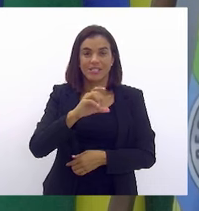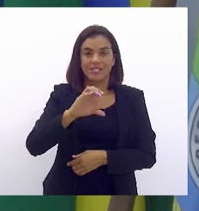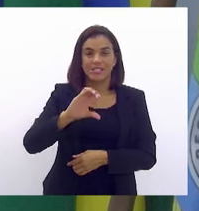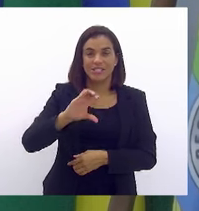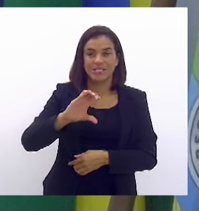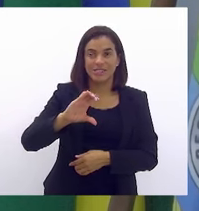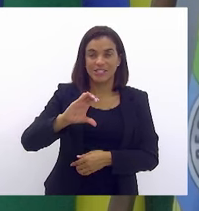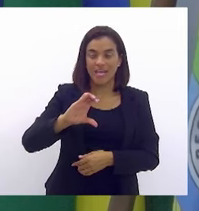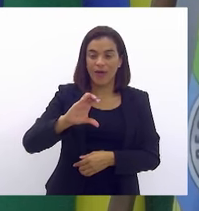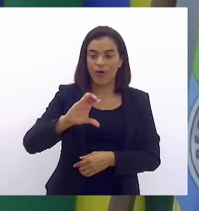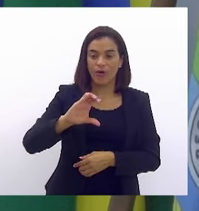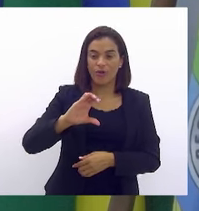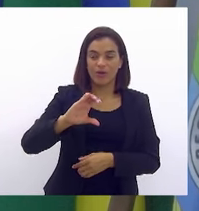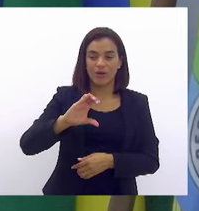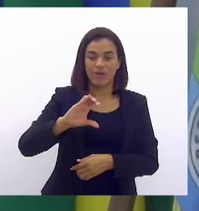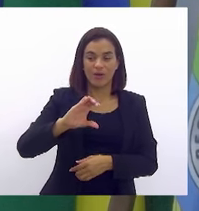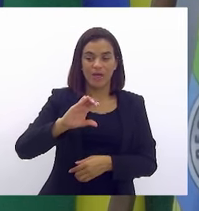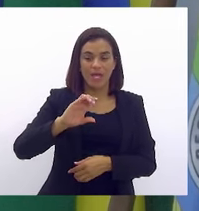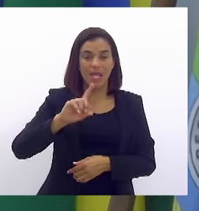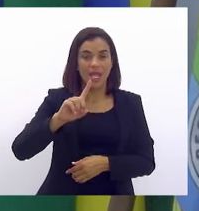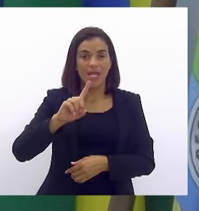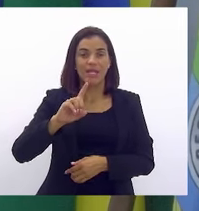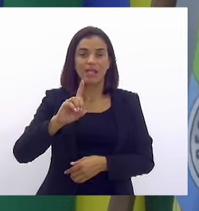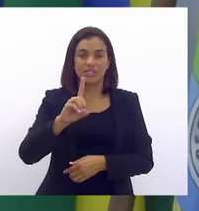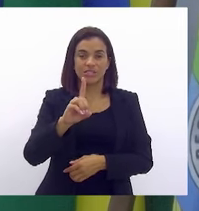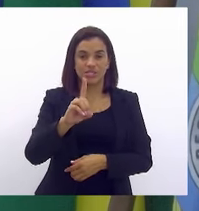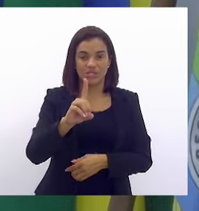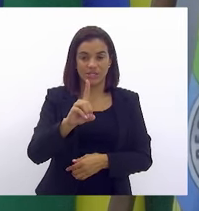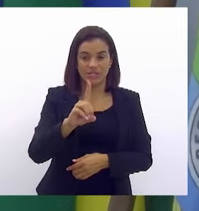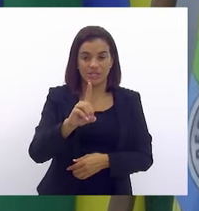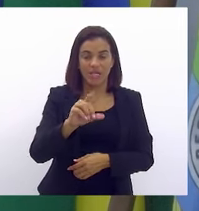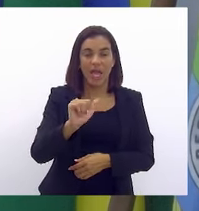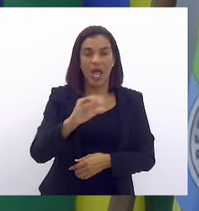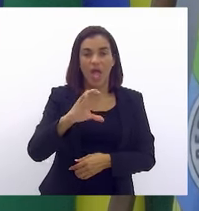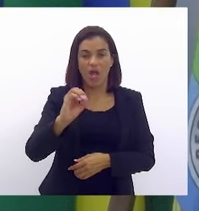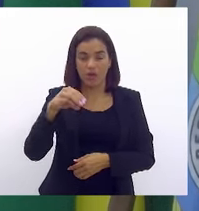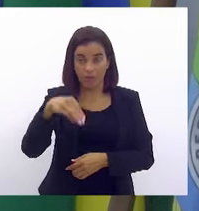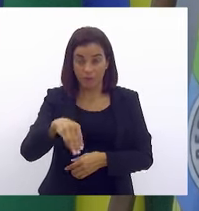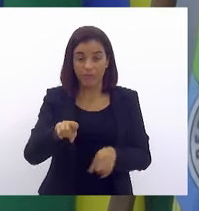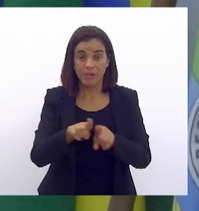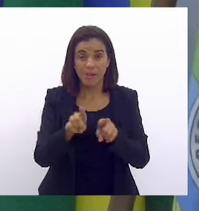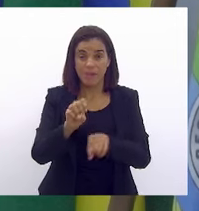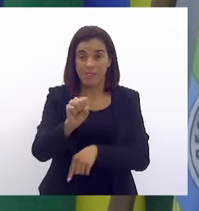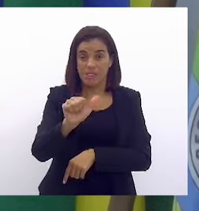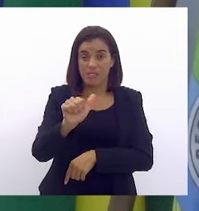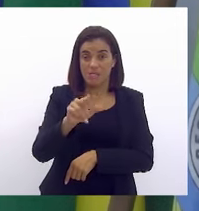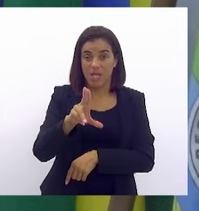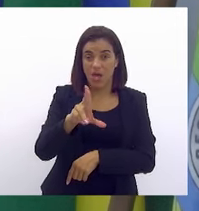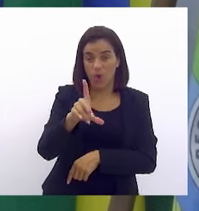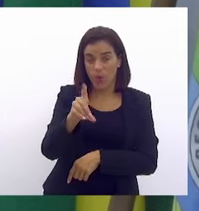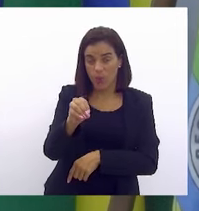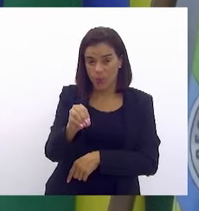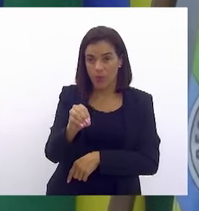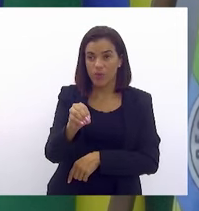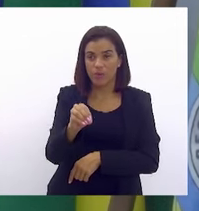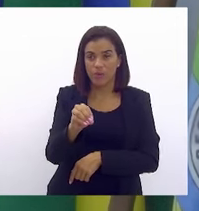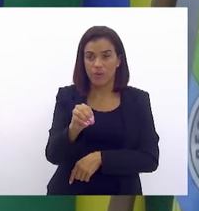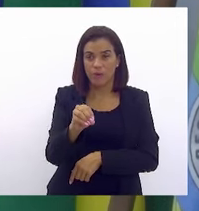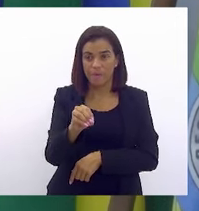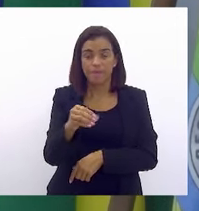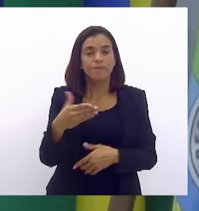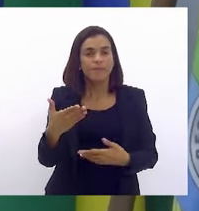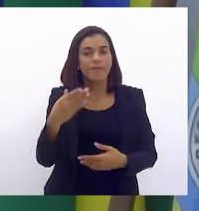cara amante da questão ambiental. Eu também, eu saldo, Guerrard, a memória aqui, o